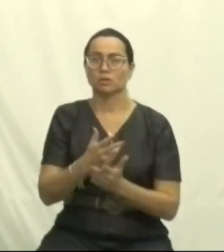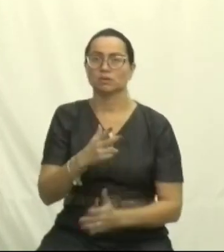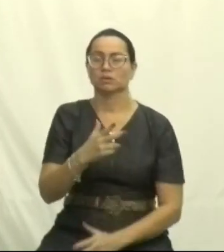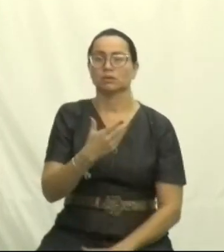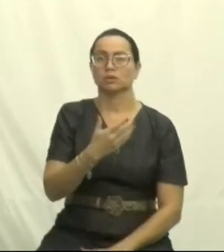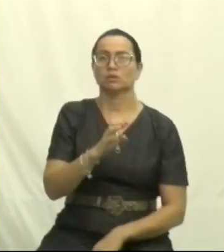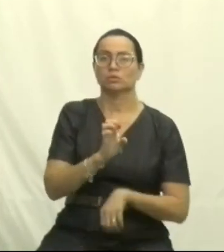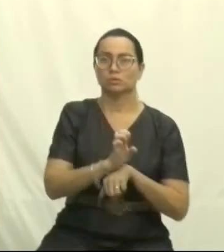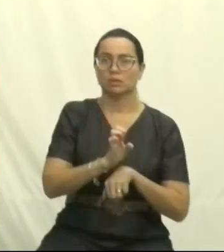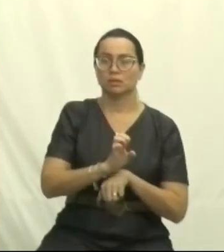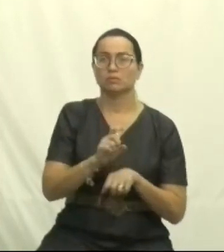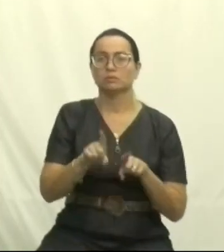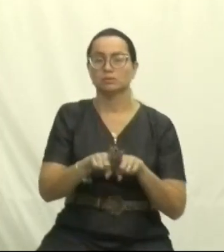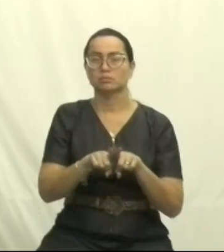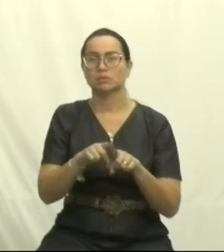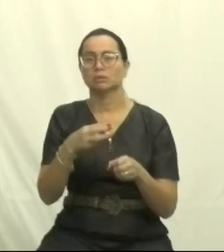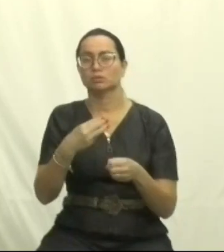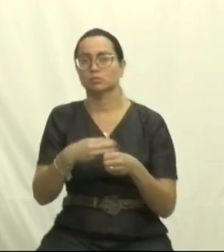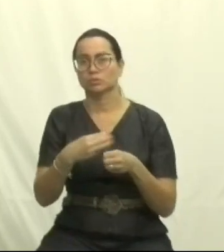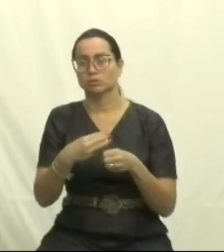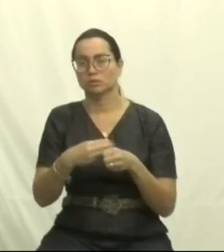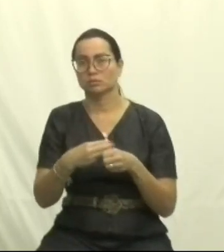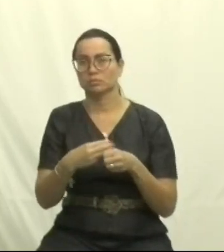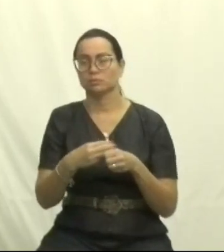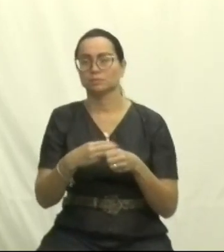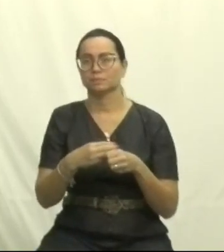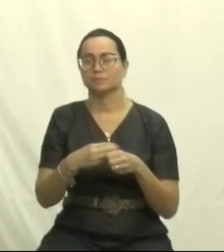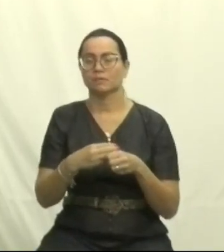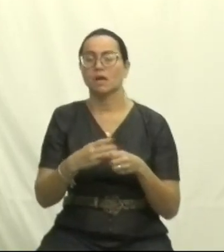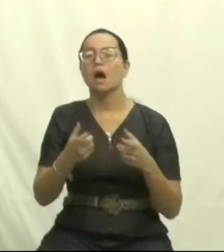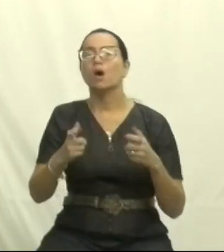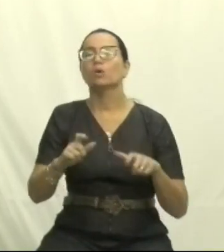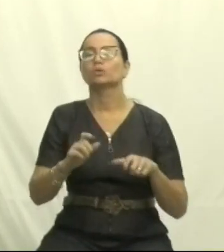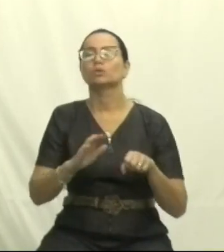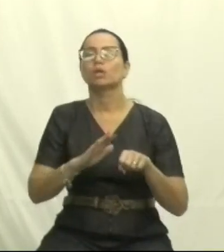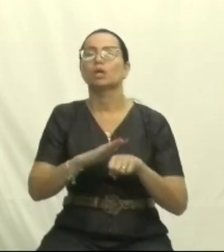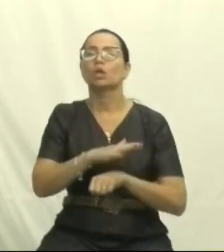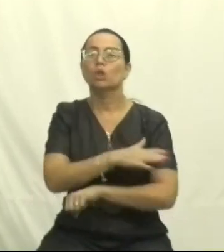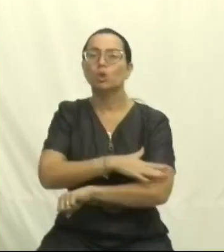âmbito do município de Criciúma, no Parque Astronômico